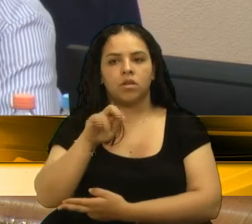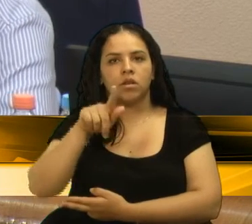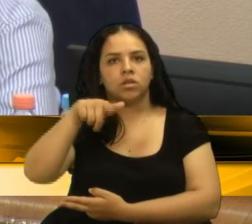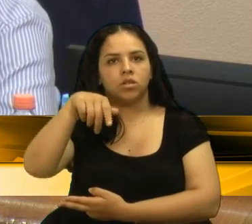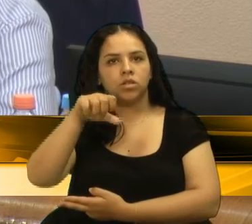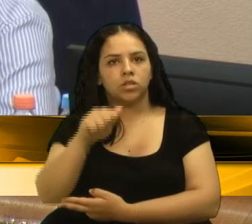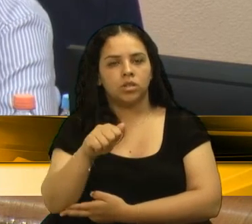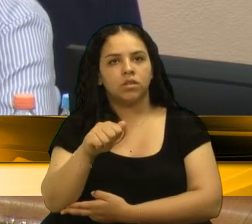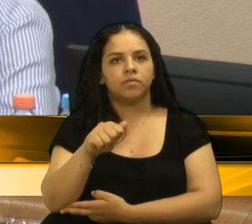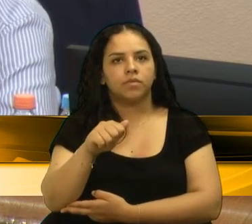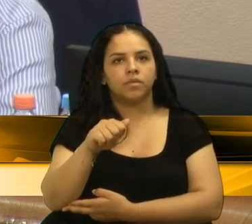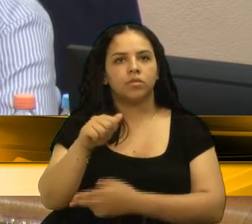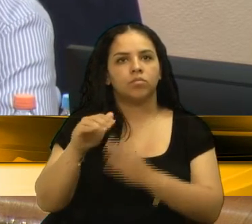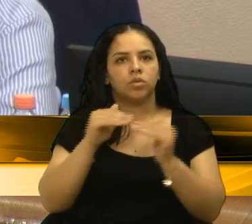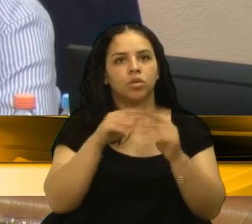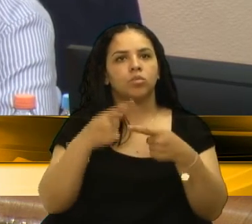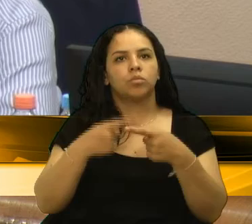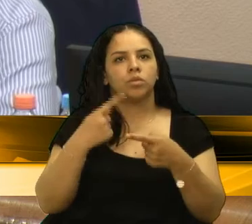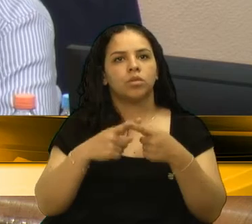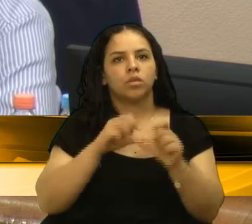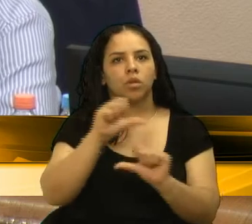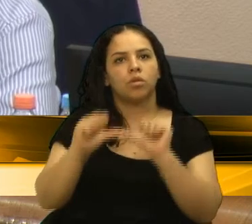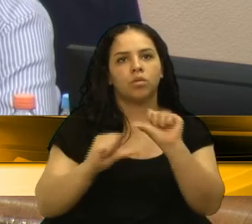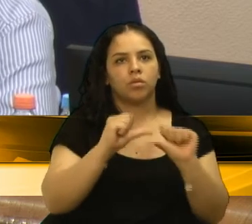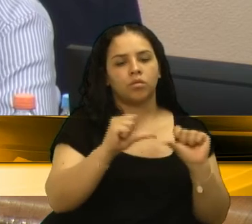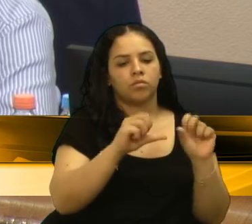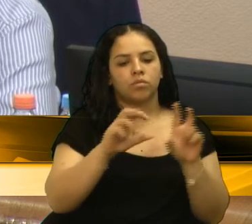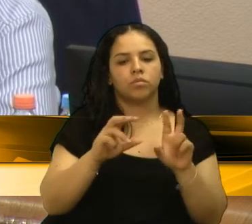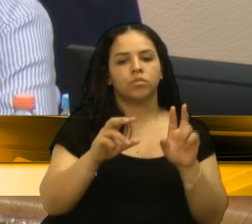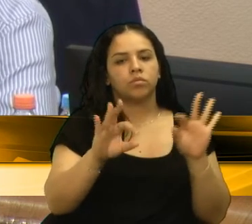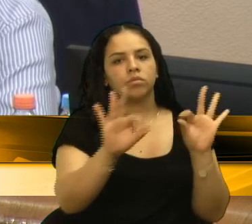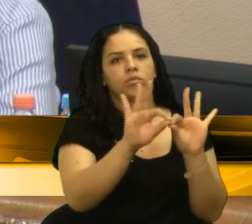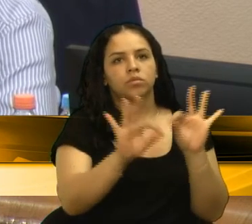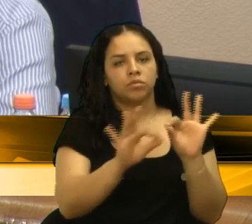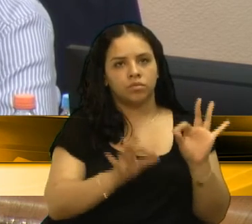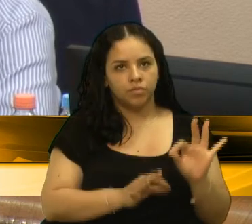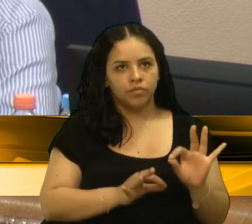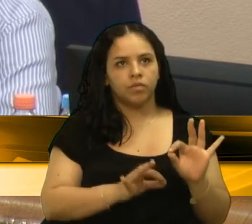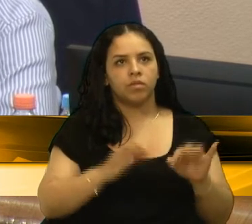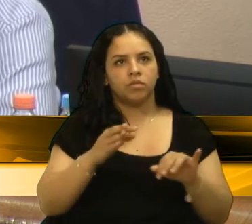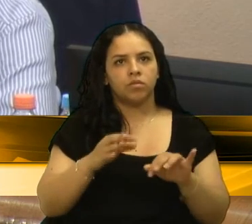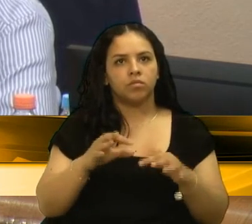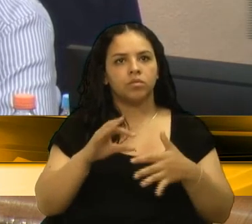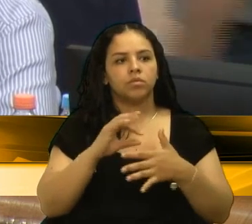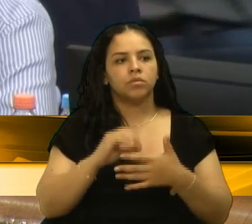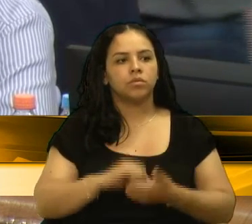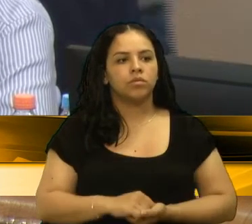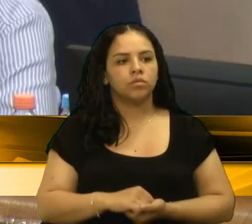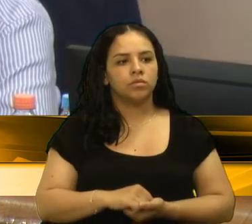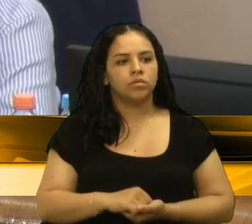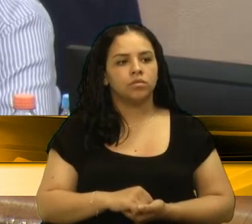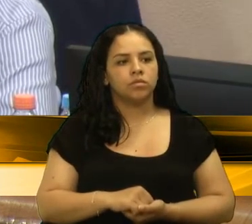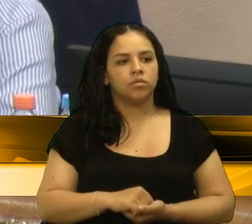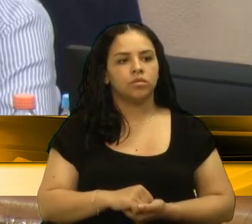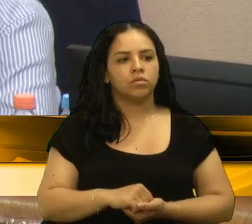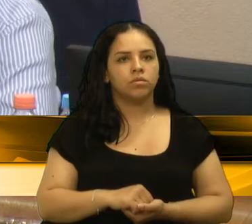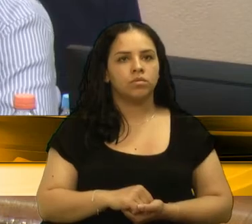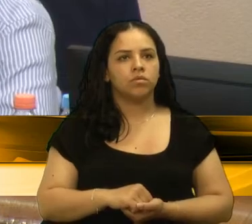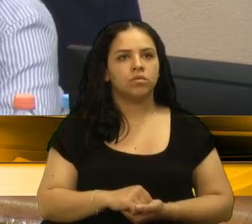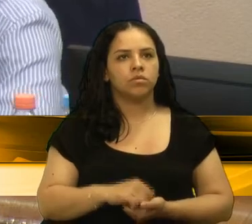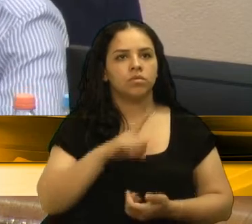essa a solicitação porque se confundiam alguns itens? A questão de eventos particulares e locais particulares. Esse foi o principal ponto de questão da discussão do